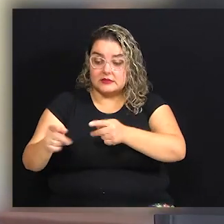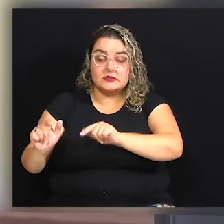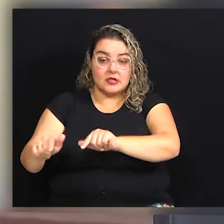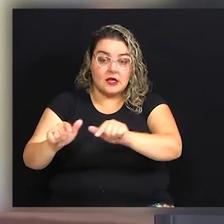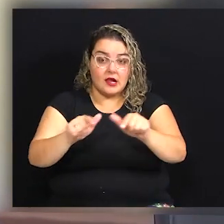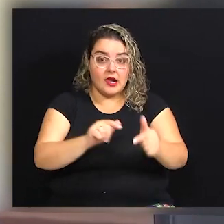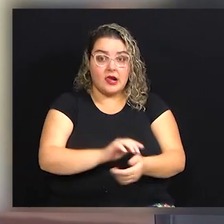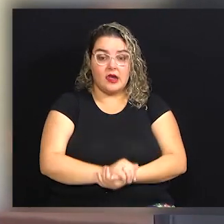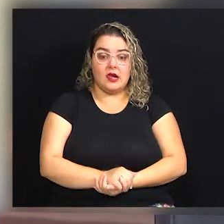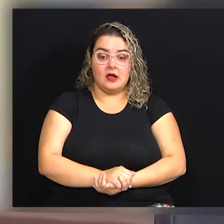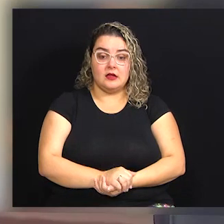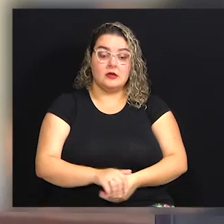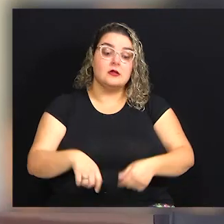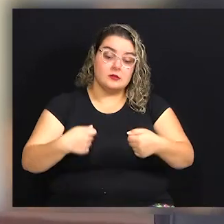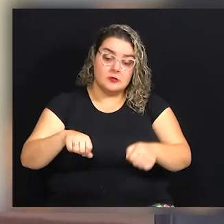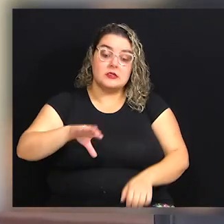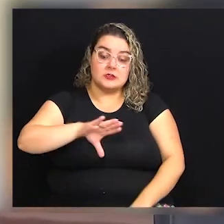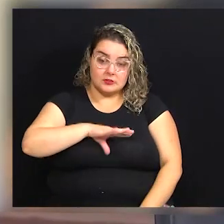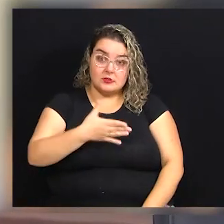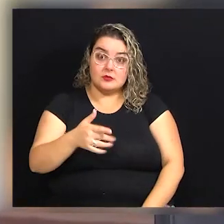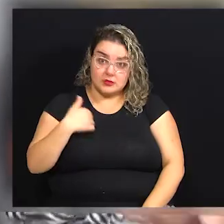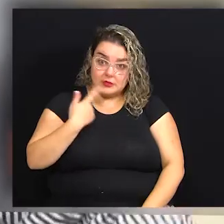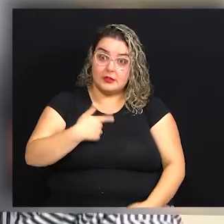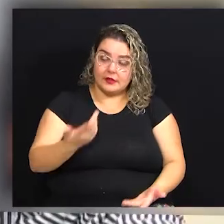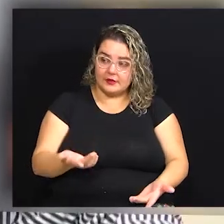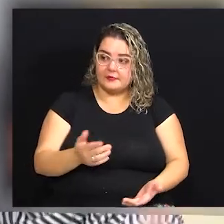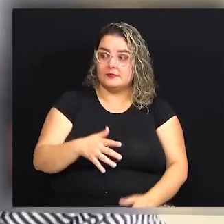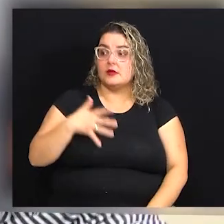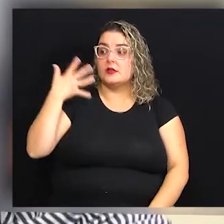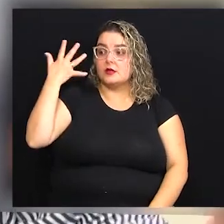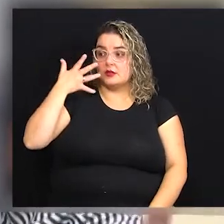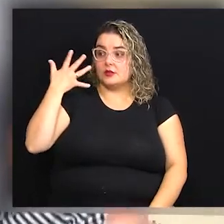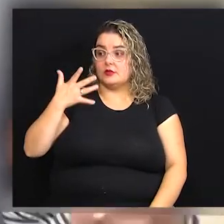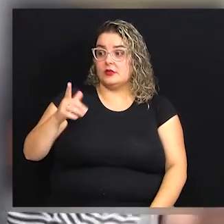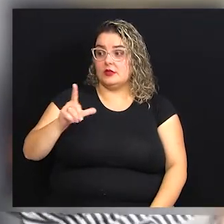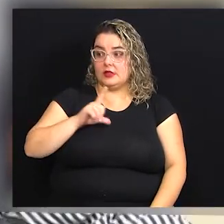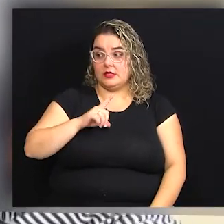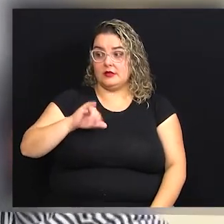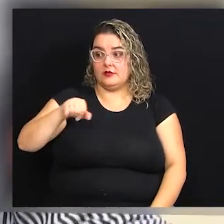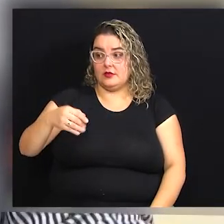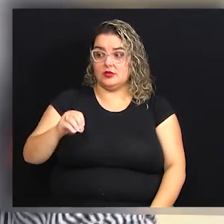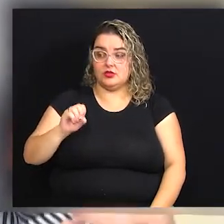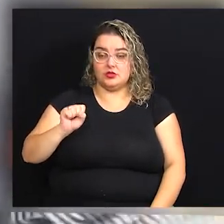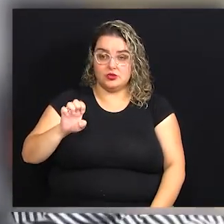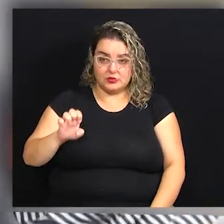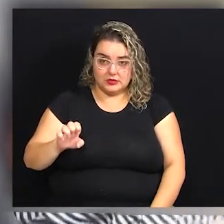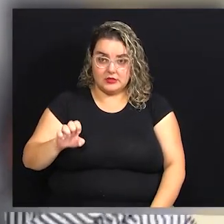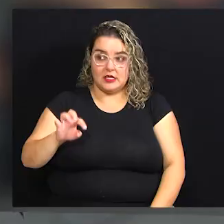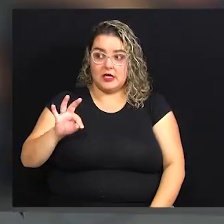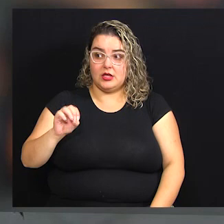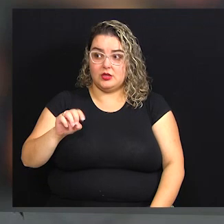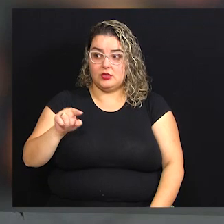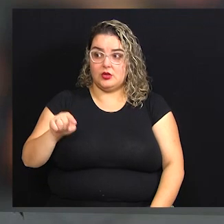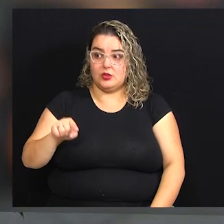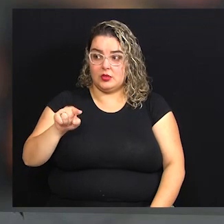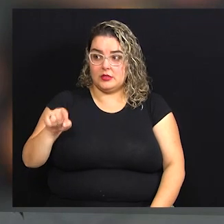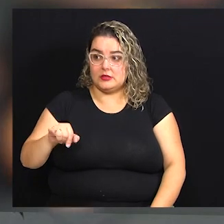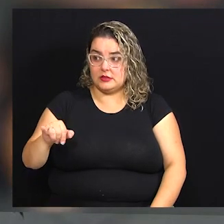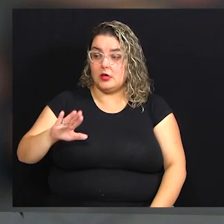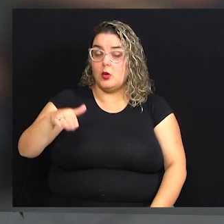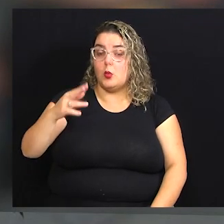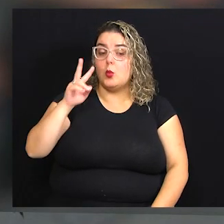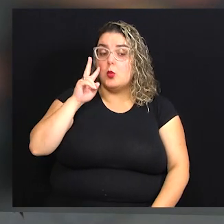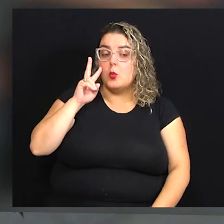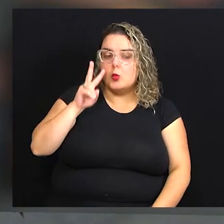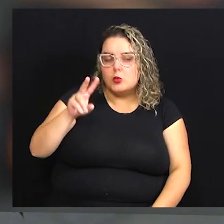que exige muita coragem da gente, né? Entre os palestrantes esteve José Alberto Tosi. Quando a gente